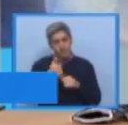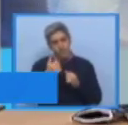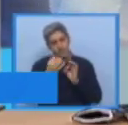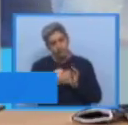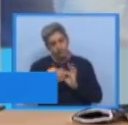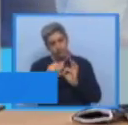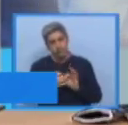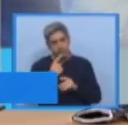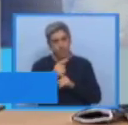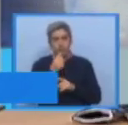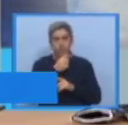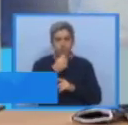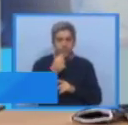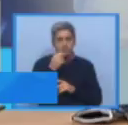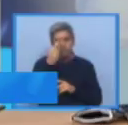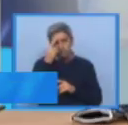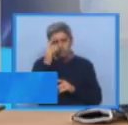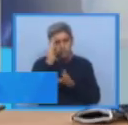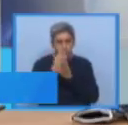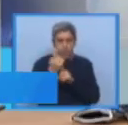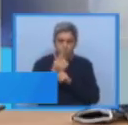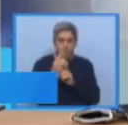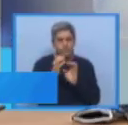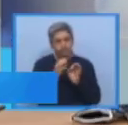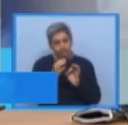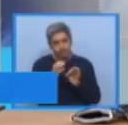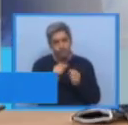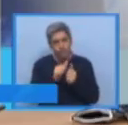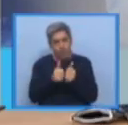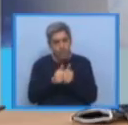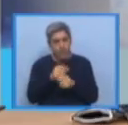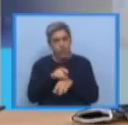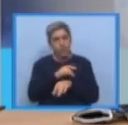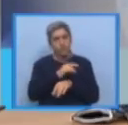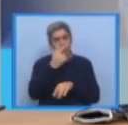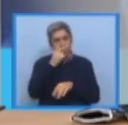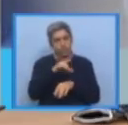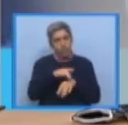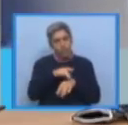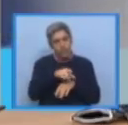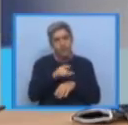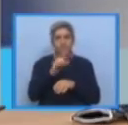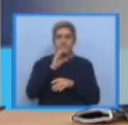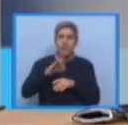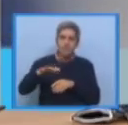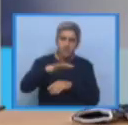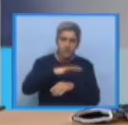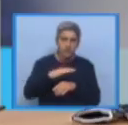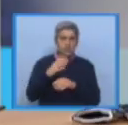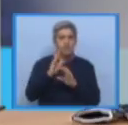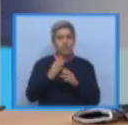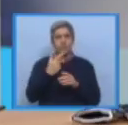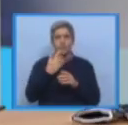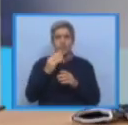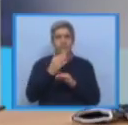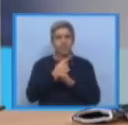feito, não é? Aliviando o sofrimento físico e psíquico, estando do lado do doente, estando do lado da família. Isso há muito ainda por fazer,